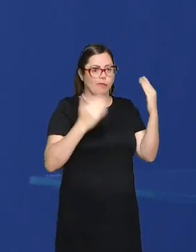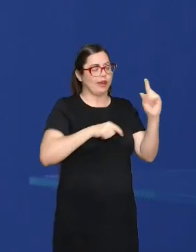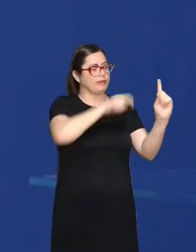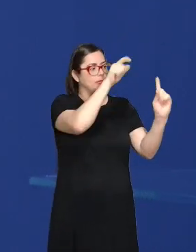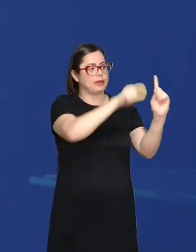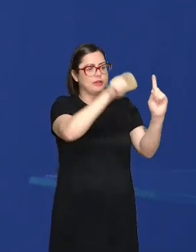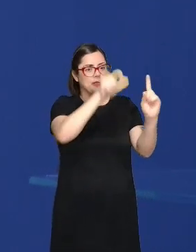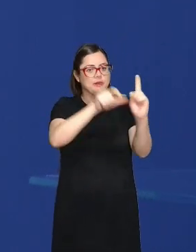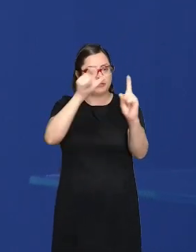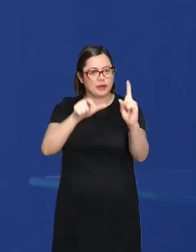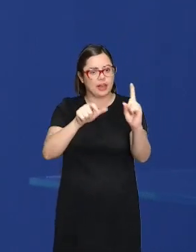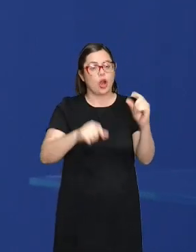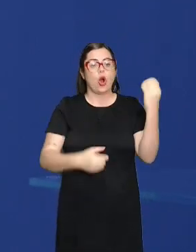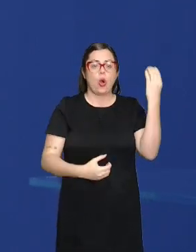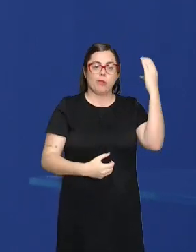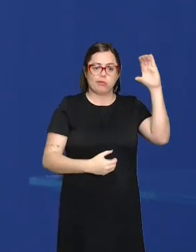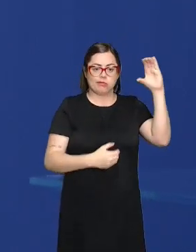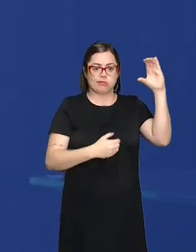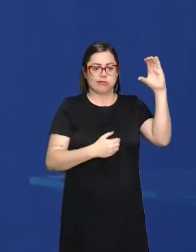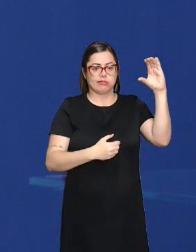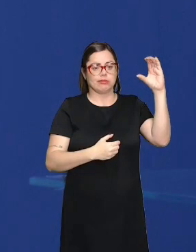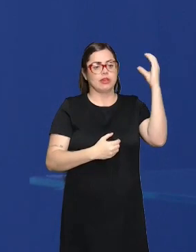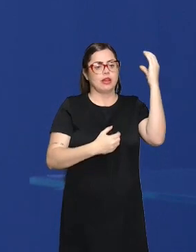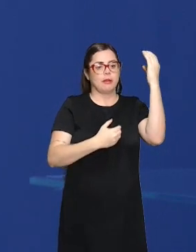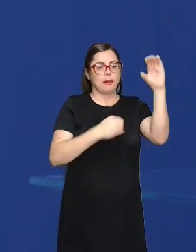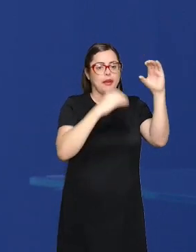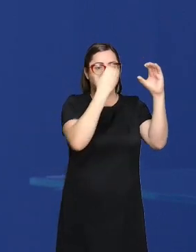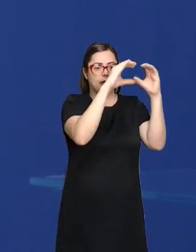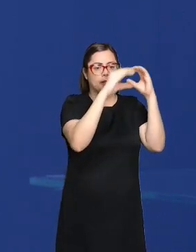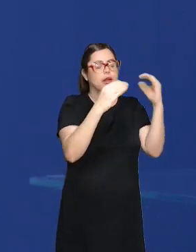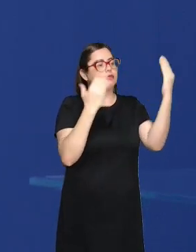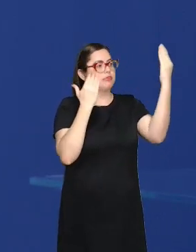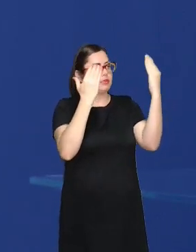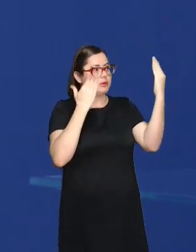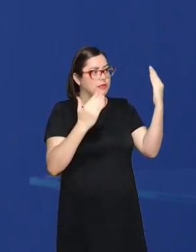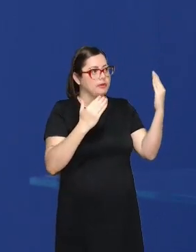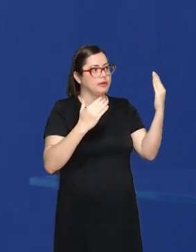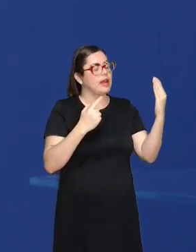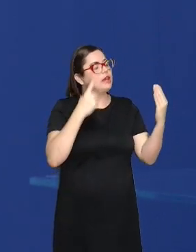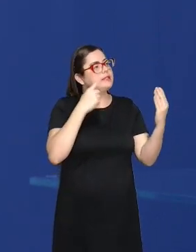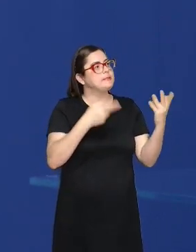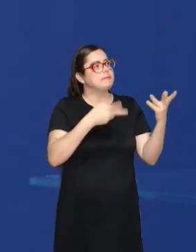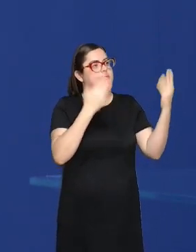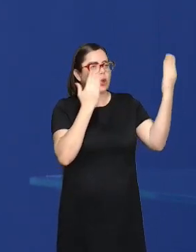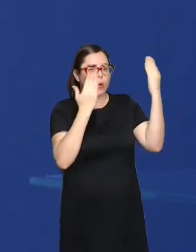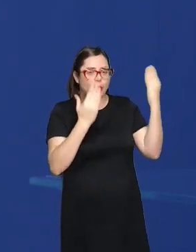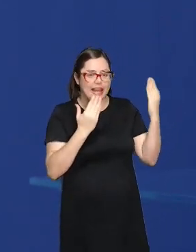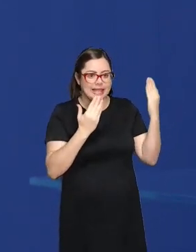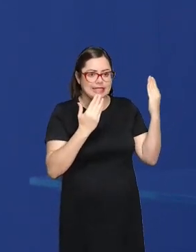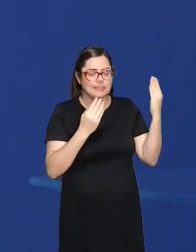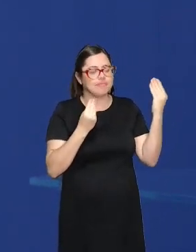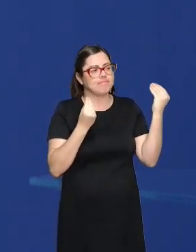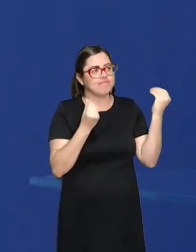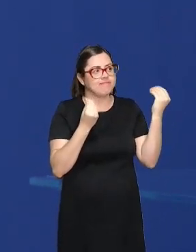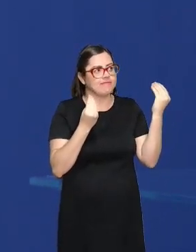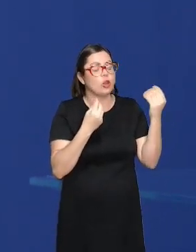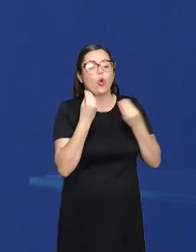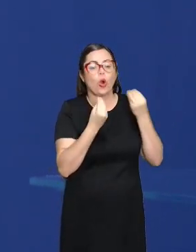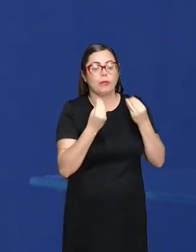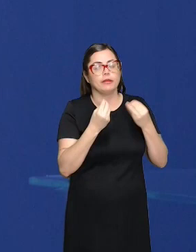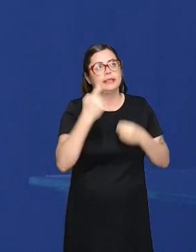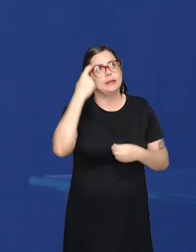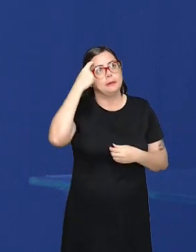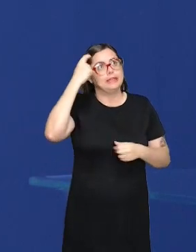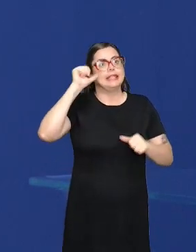começo a criar também. Eu acho que quando a gente cria para a internet, essa voz da comparação ela fica um pouco mais abafada, porque você